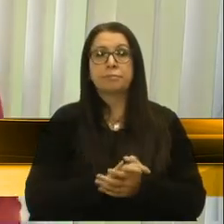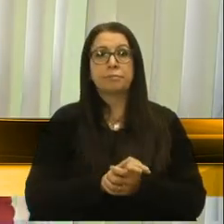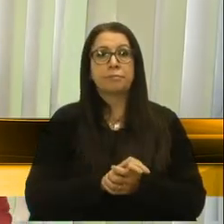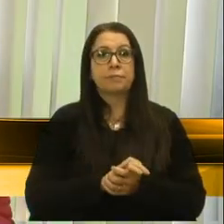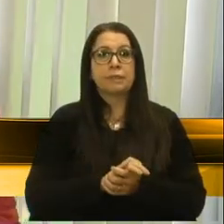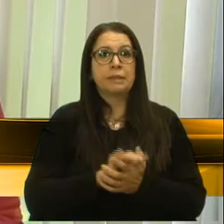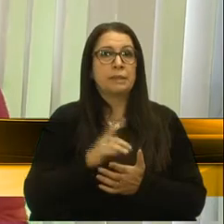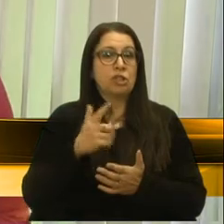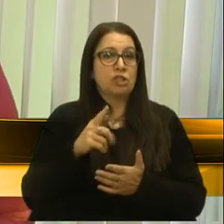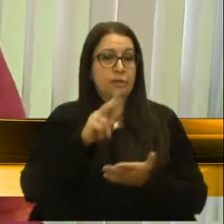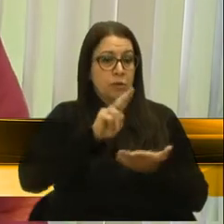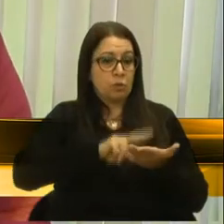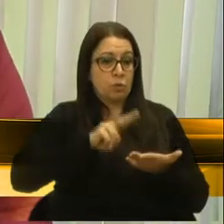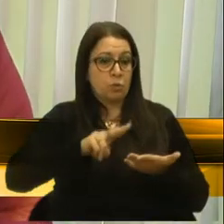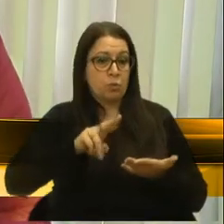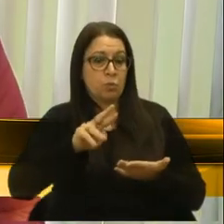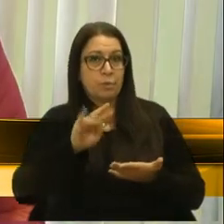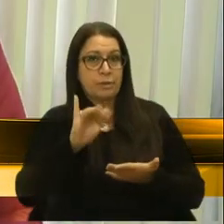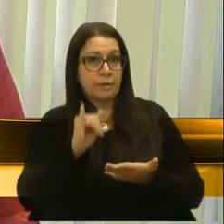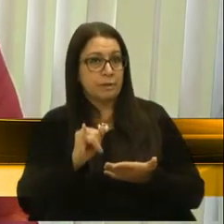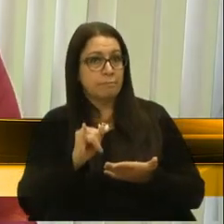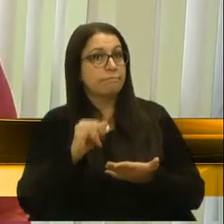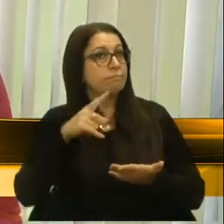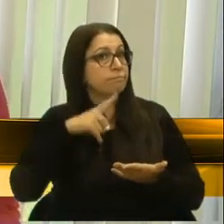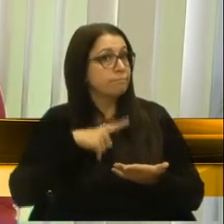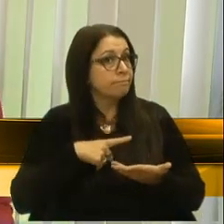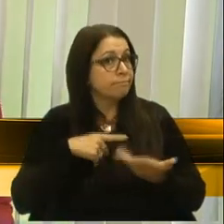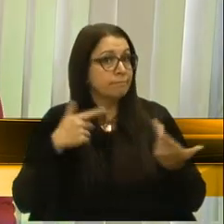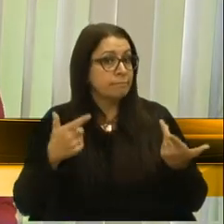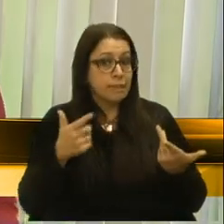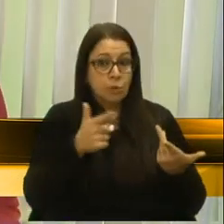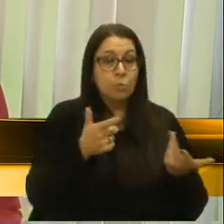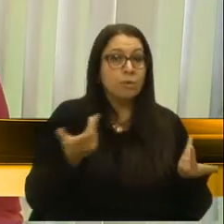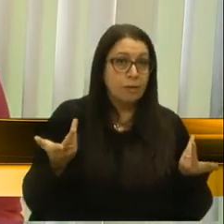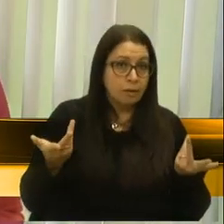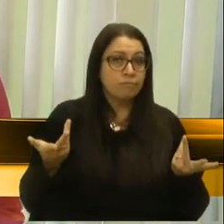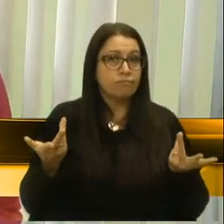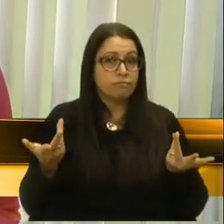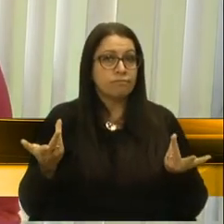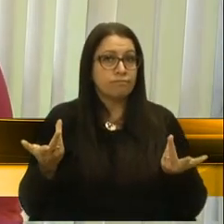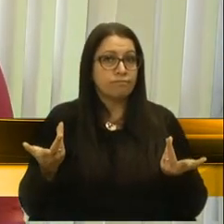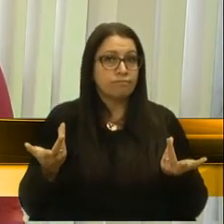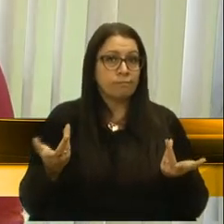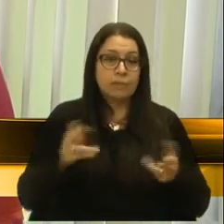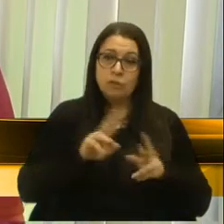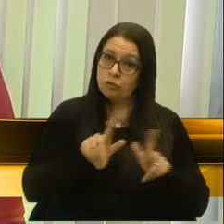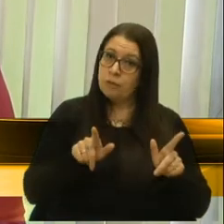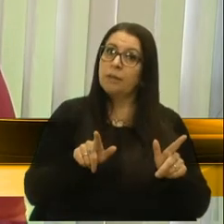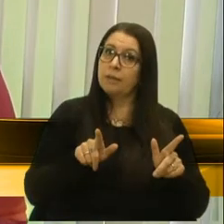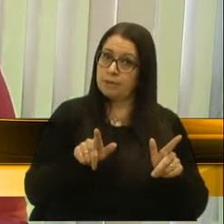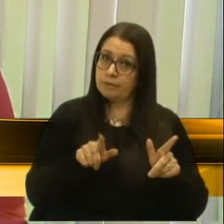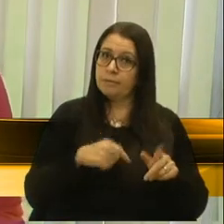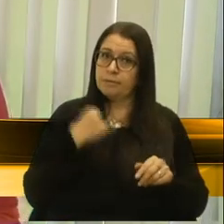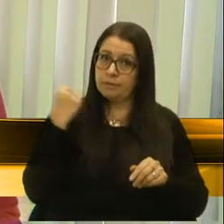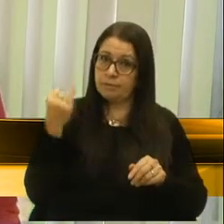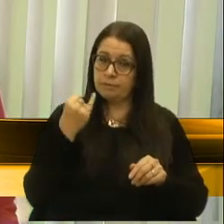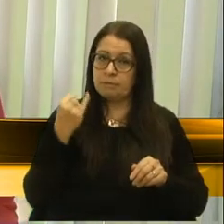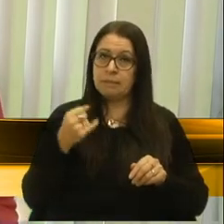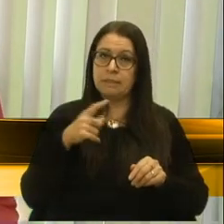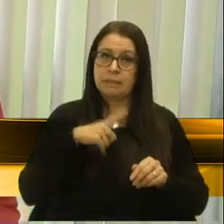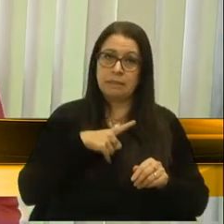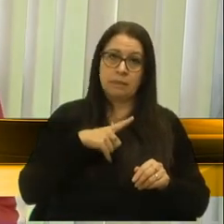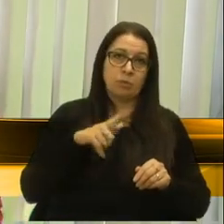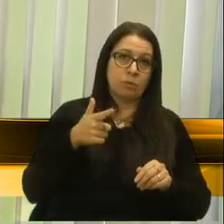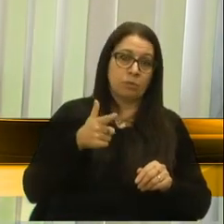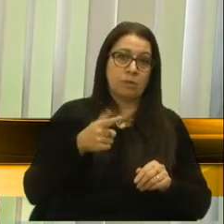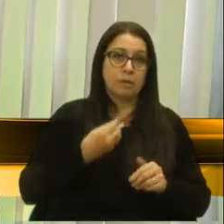não tiver leito de UTI, ter leito de UTI e não ter é uma diferença crucial, de ter ou não ter